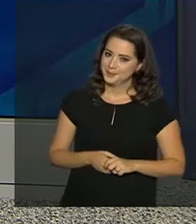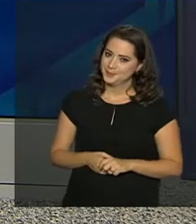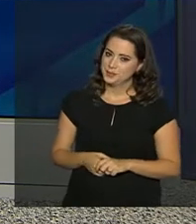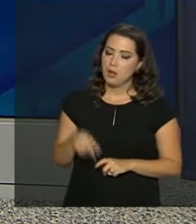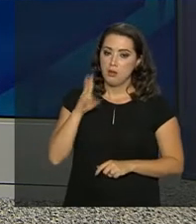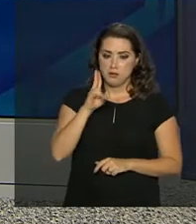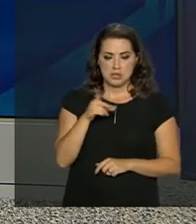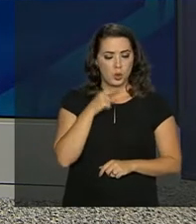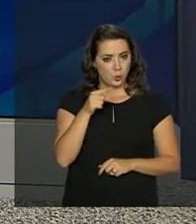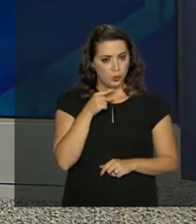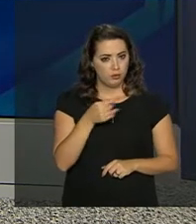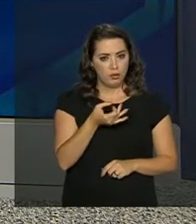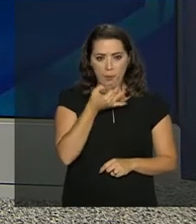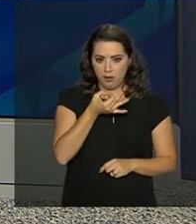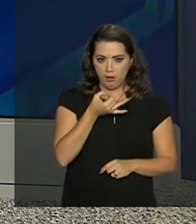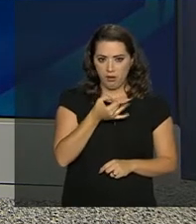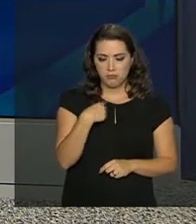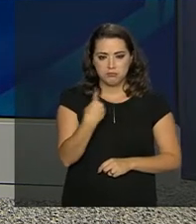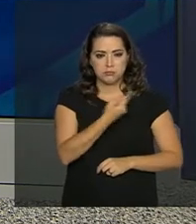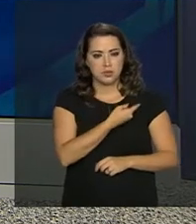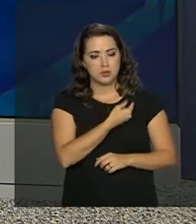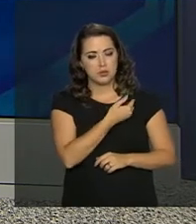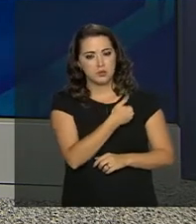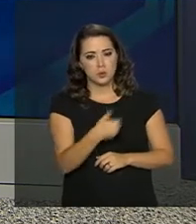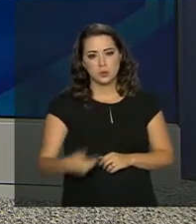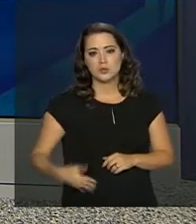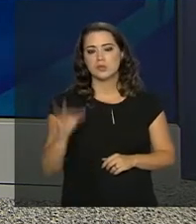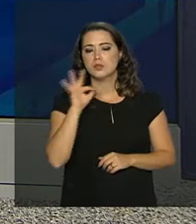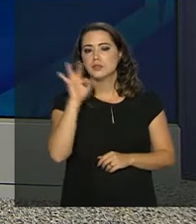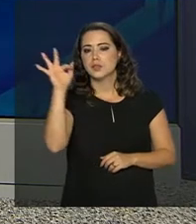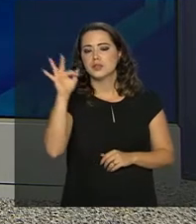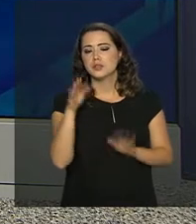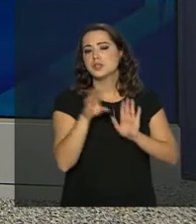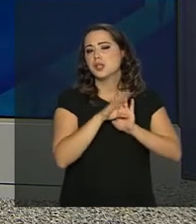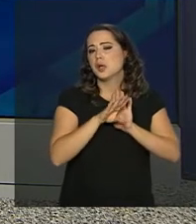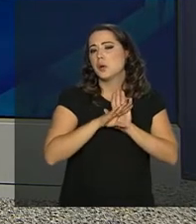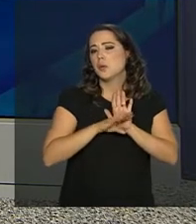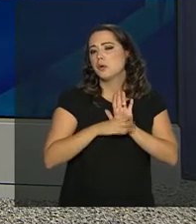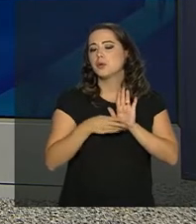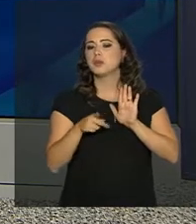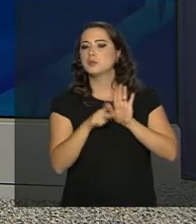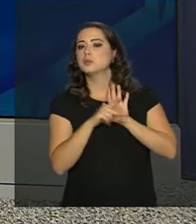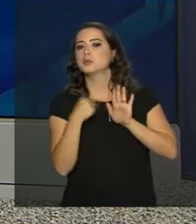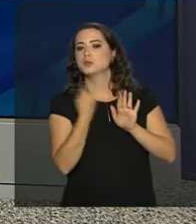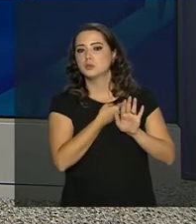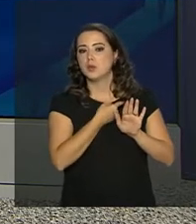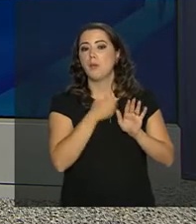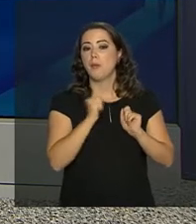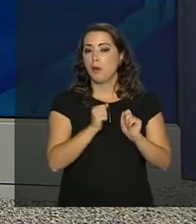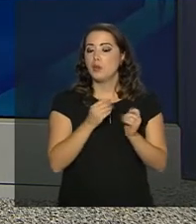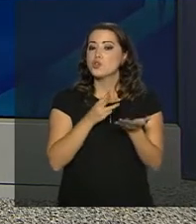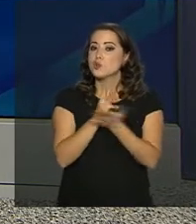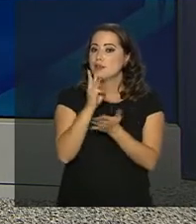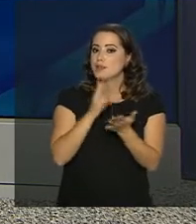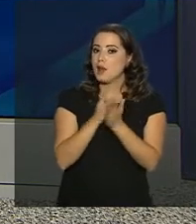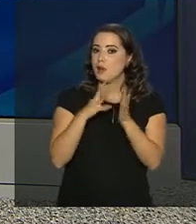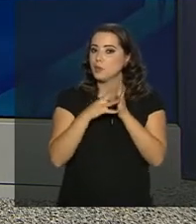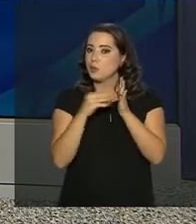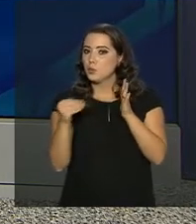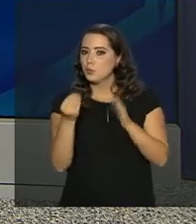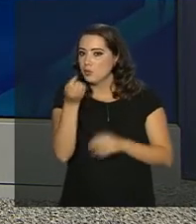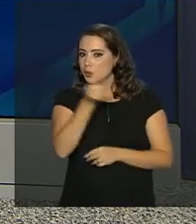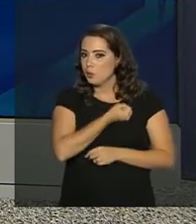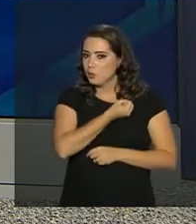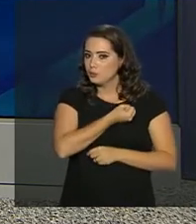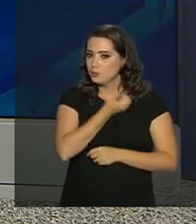Você pode mandar suas sugestões de reportagens e dúvidas sobre programas e ações do governo federal para o nosso WhatsApp. Então, anote aí,